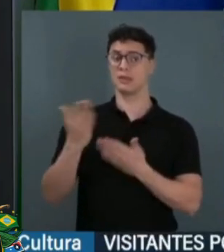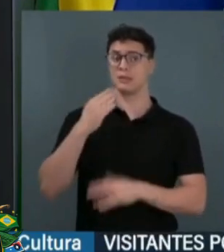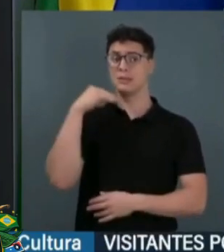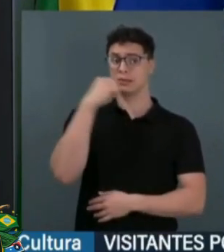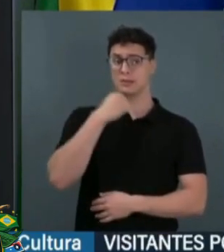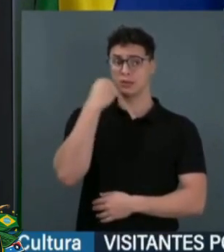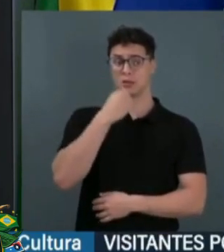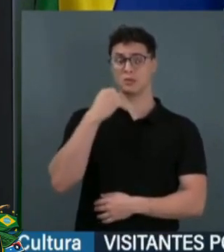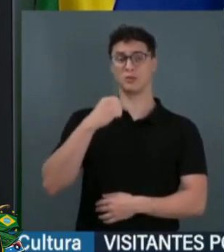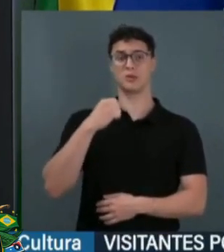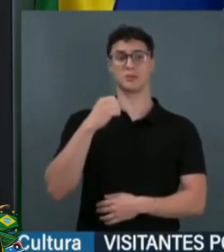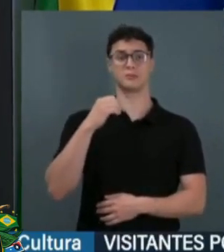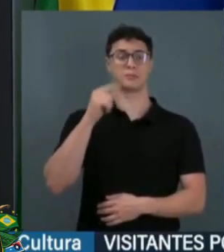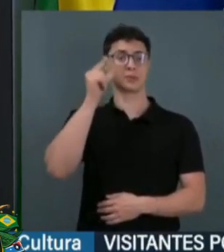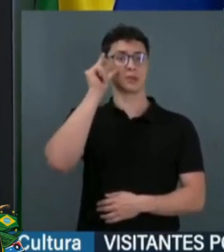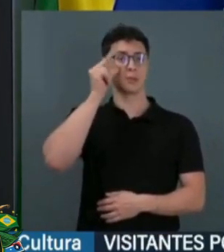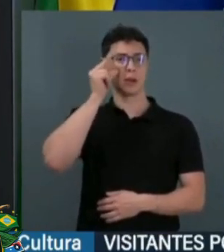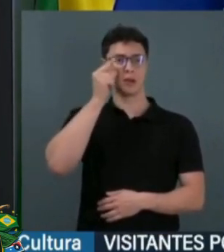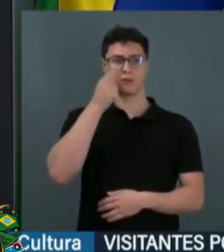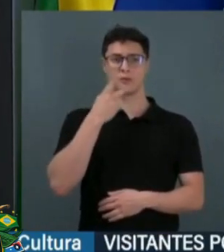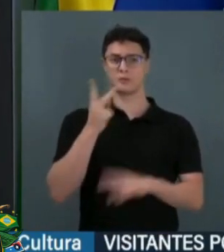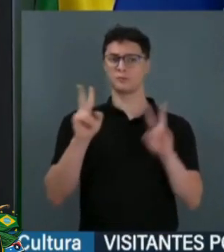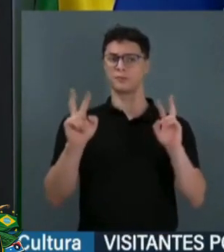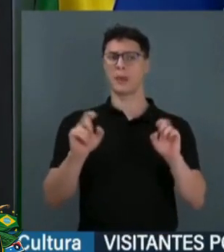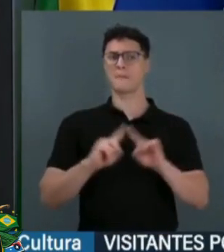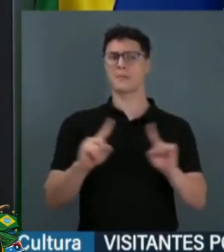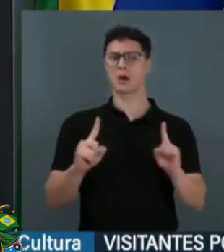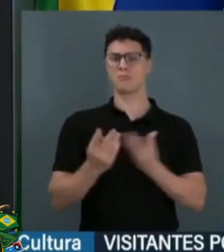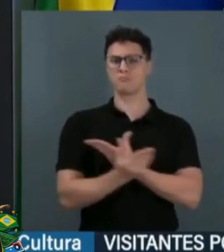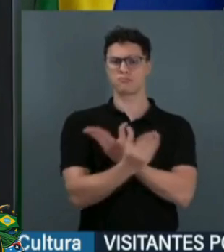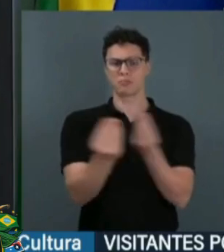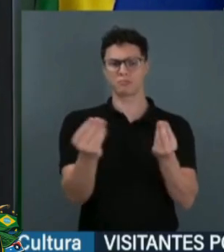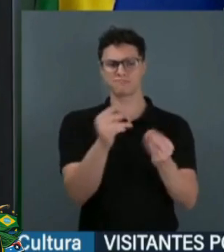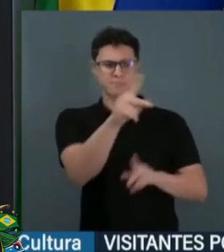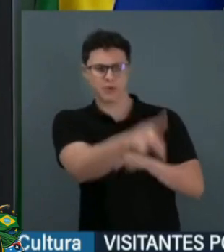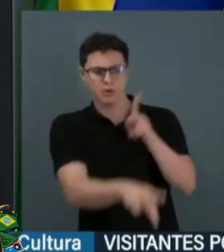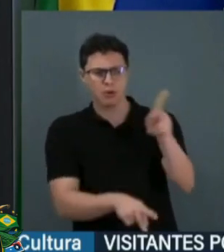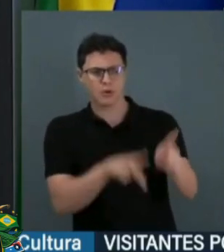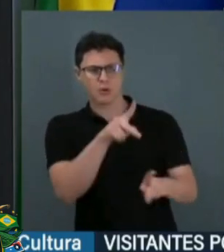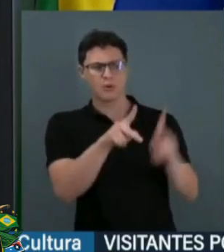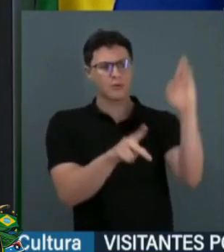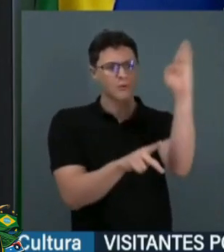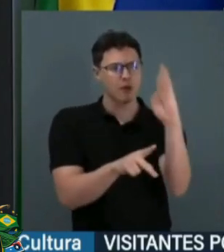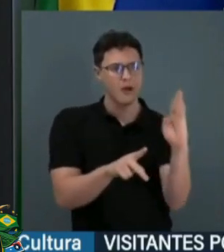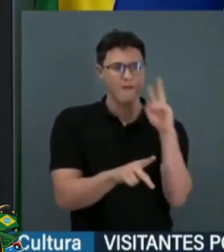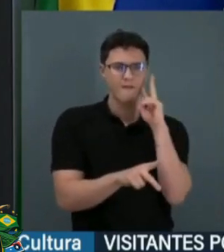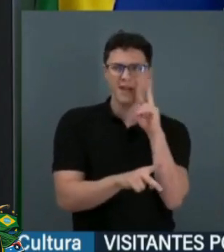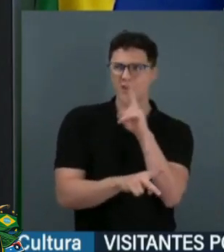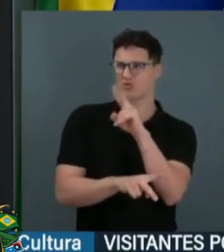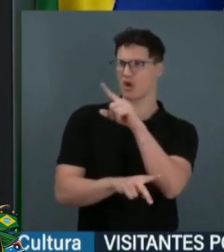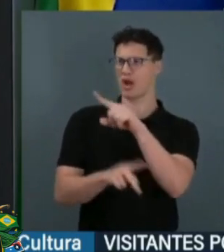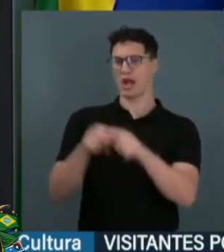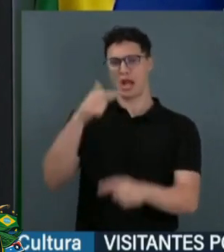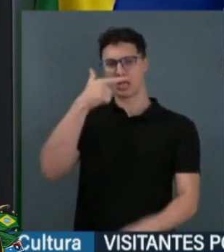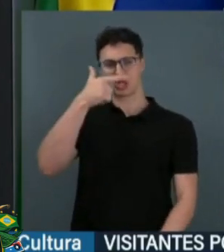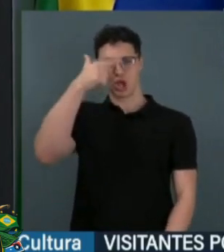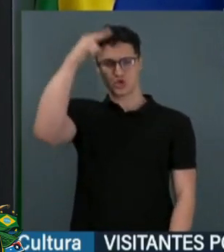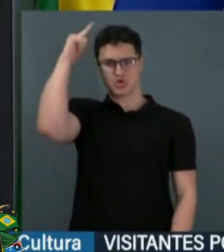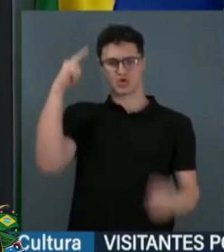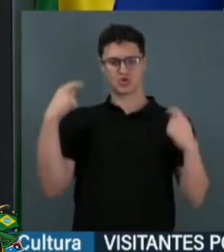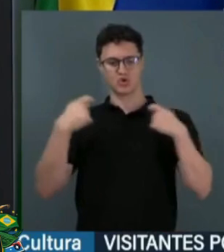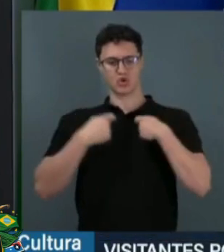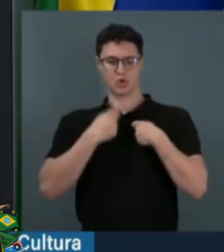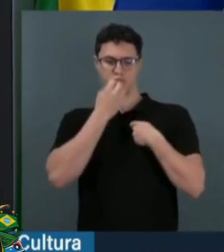na programação, mas muita gente no Brasil está achando que o Xandão está bonzinho, que ele